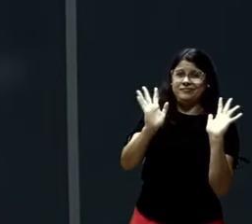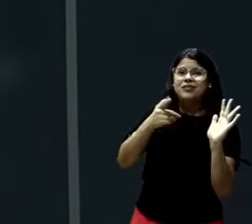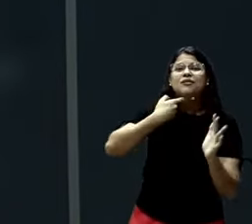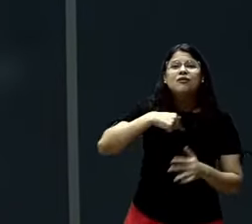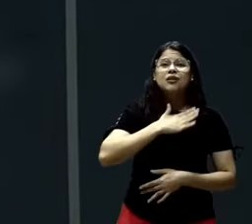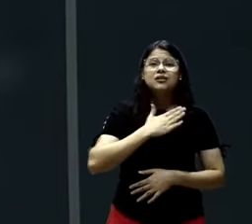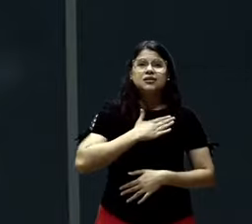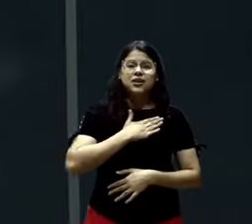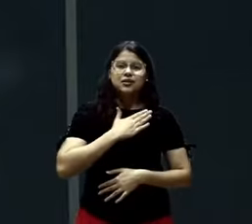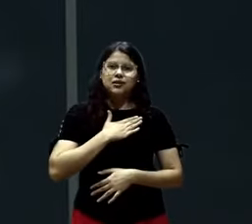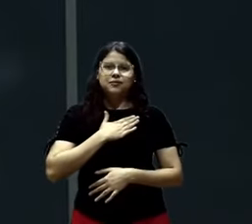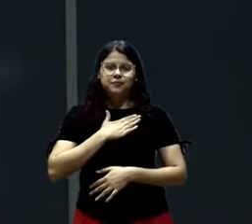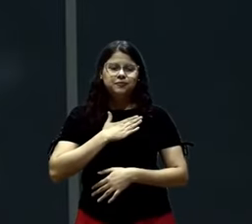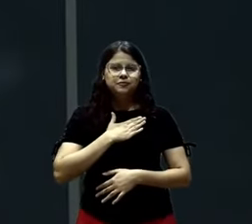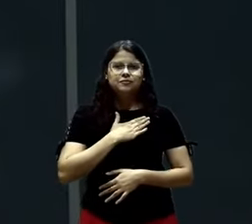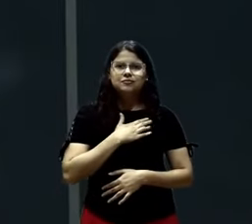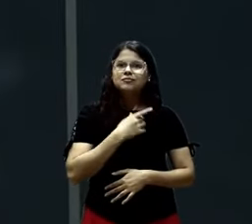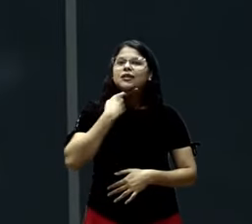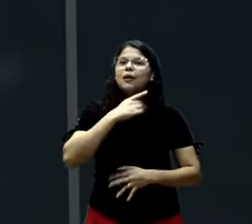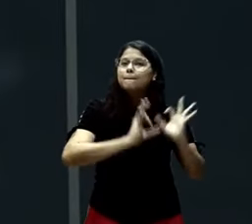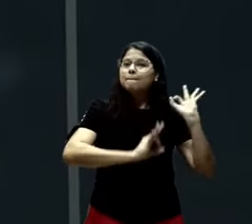porque eu quero que seja do meu jeito.